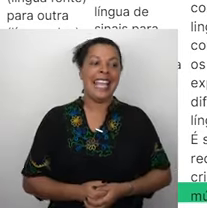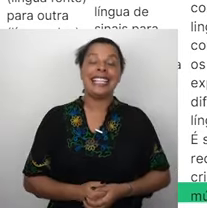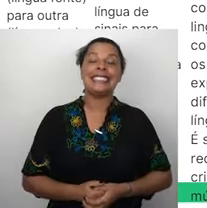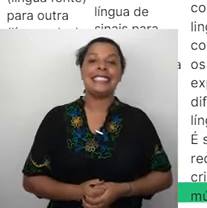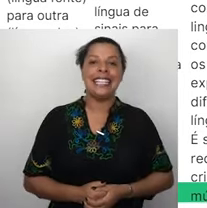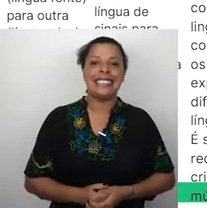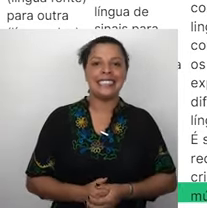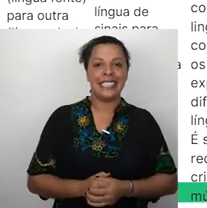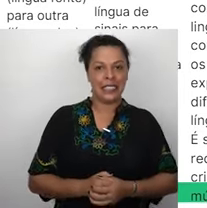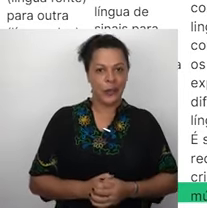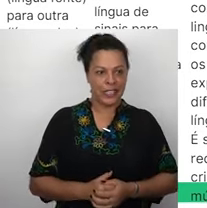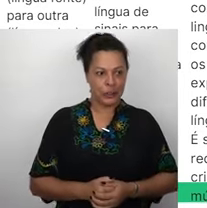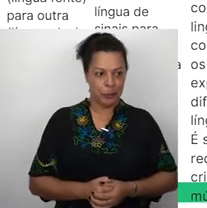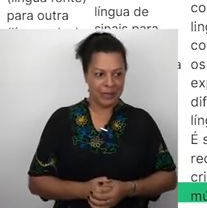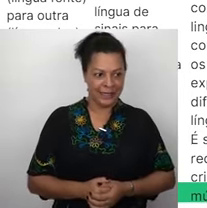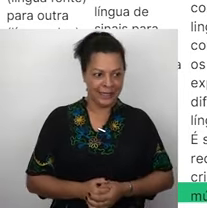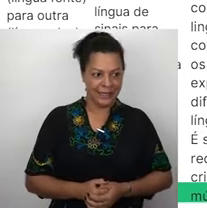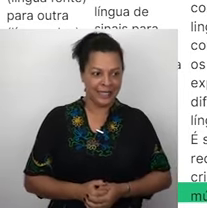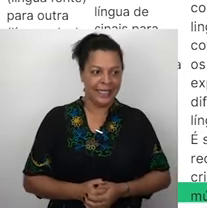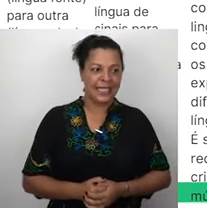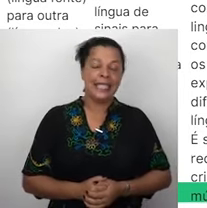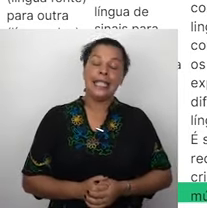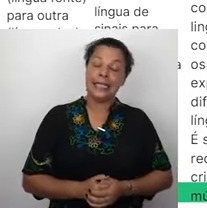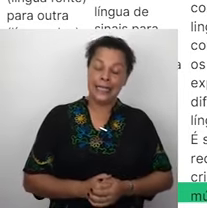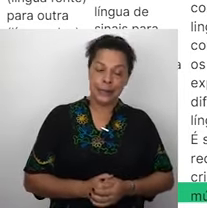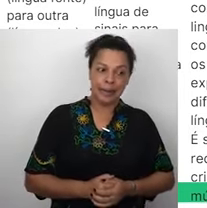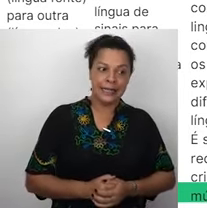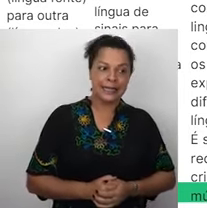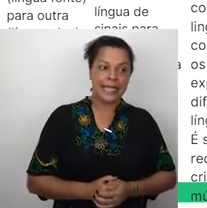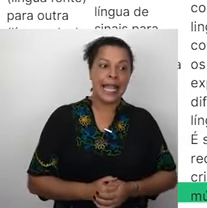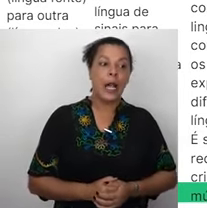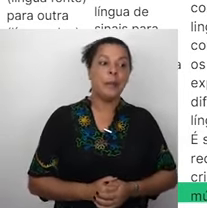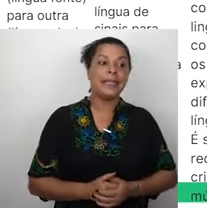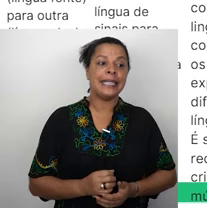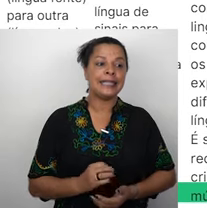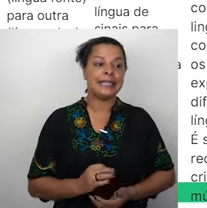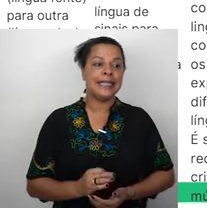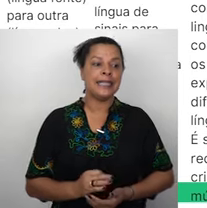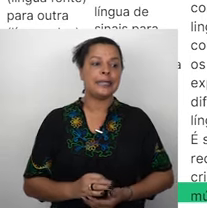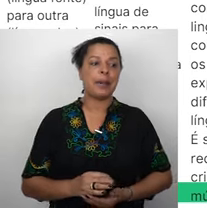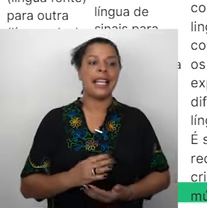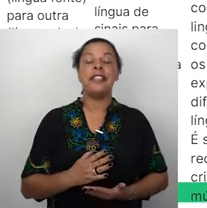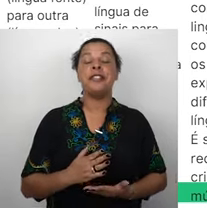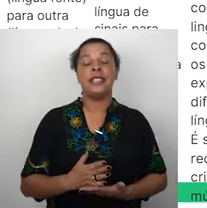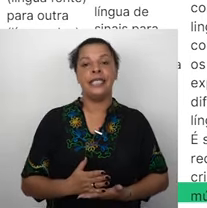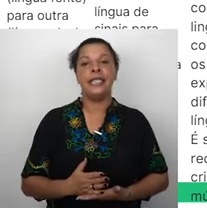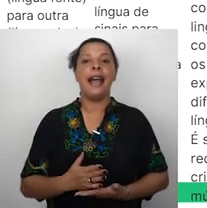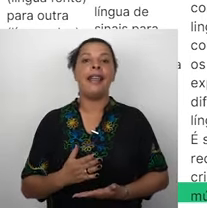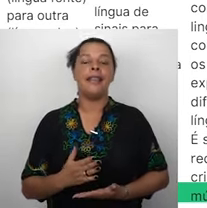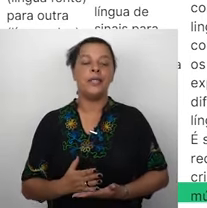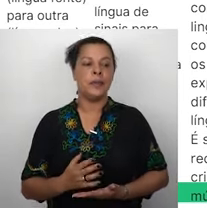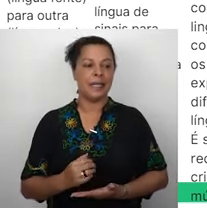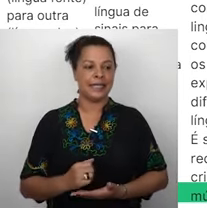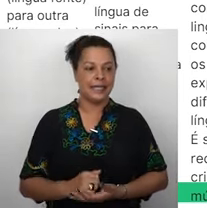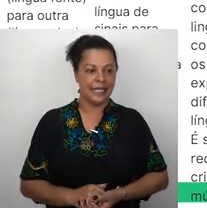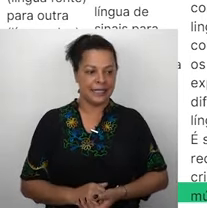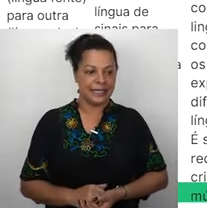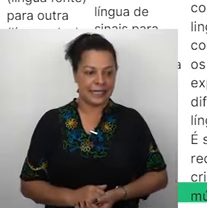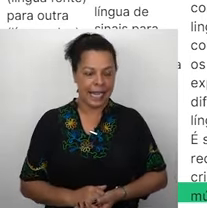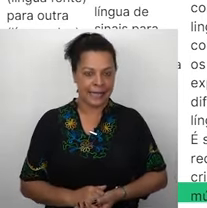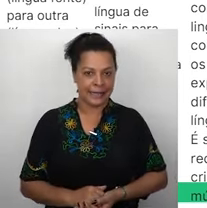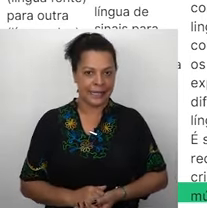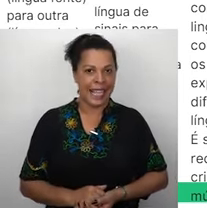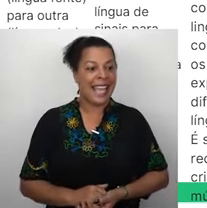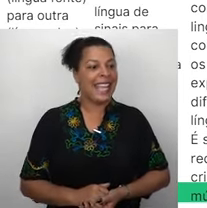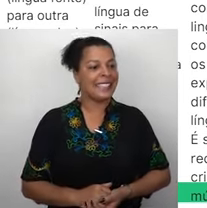Linguística é a ciência da linguagem humana. Libras é uma das siglas para referir à língua